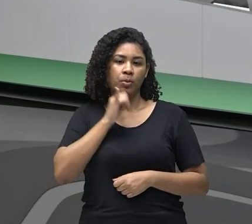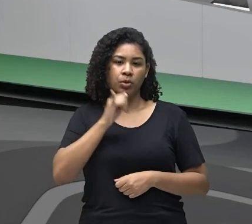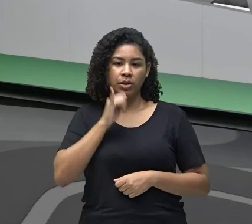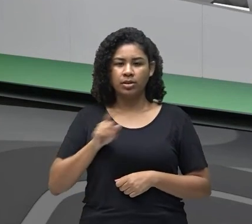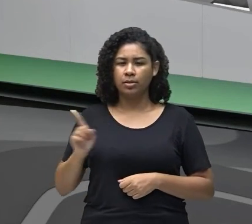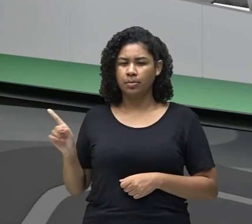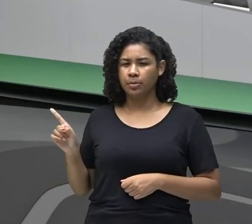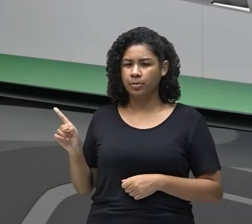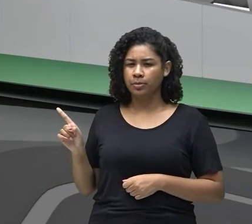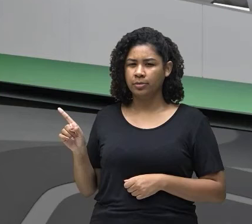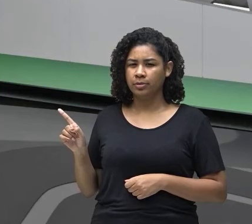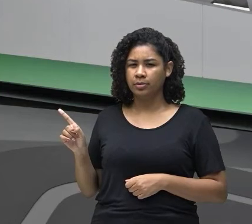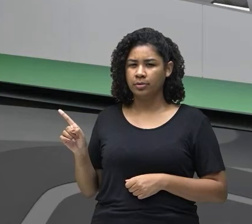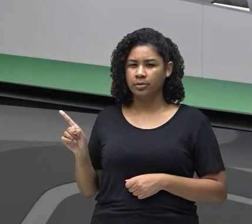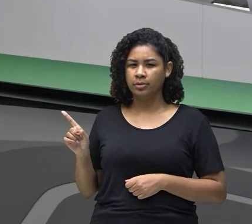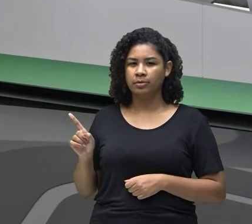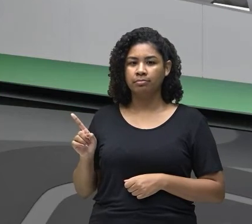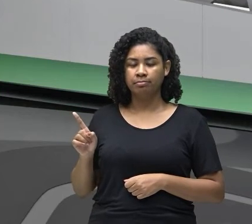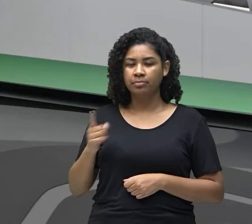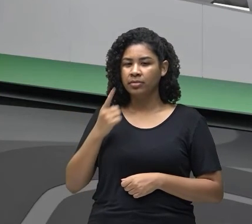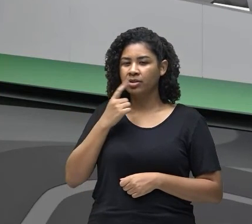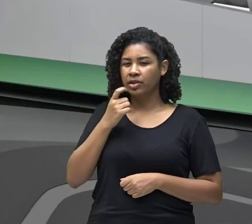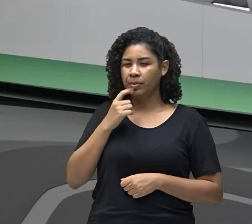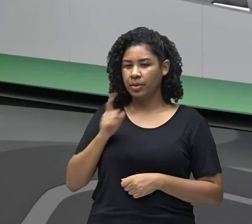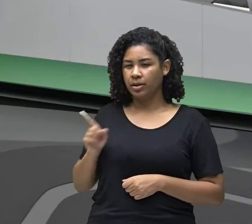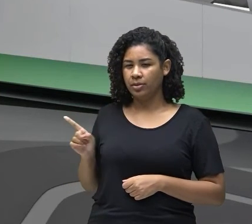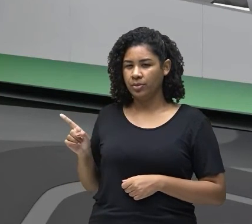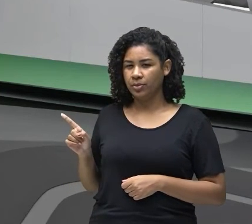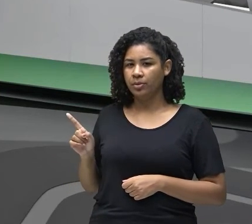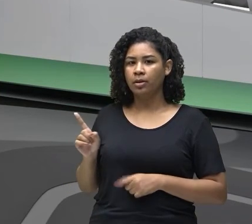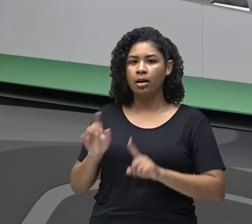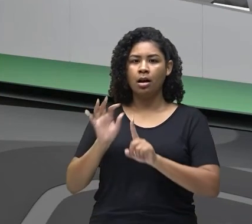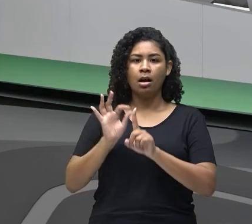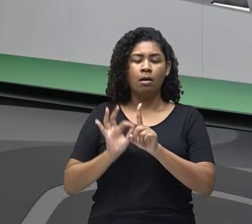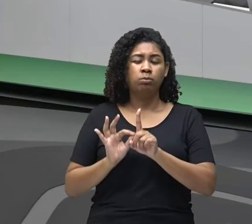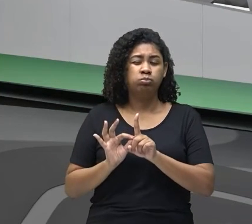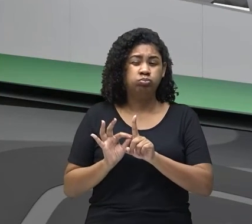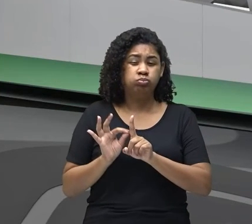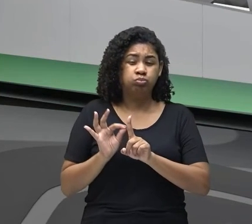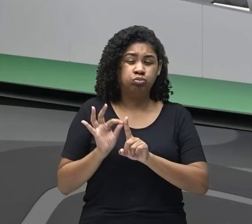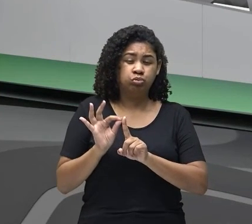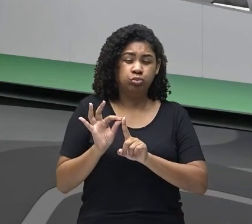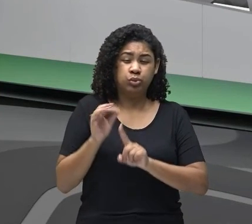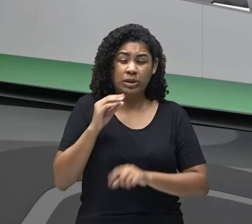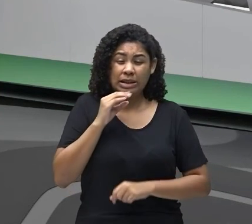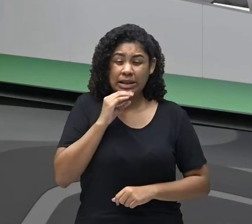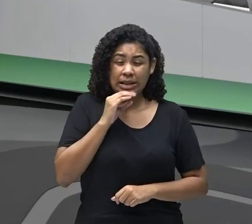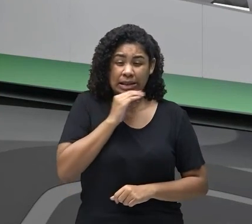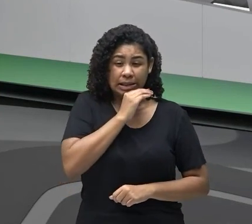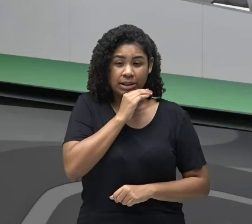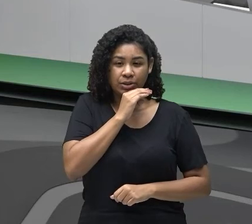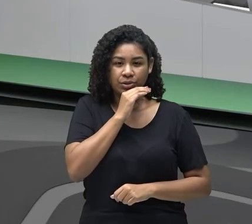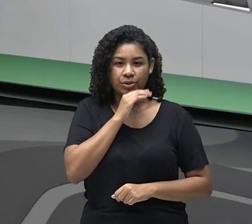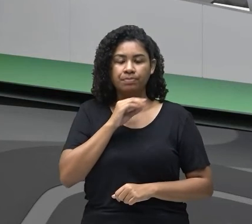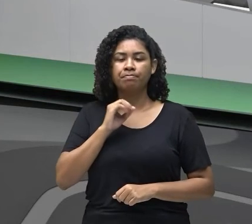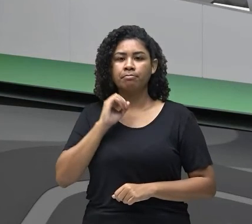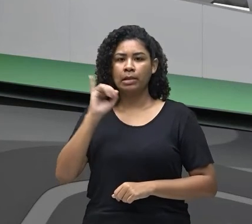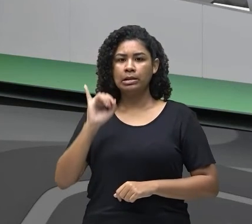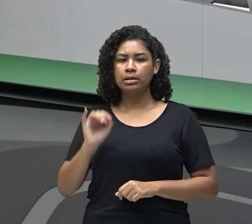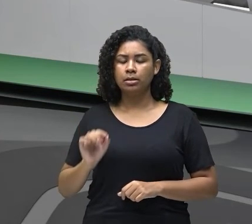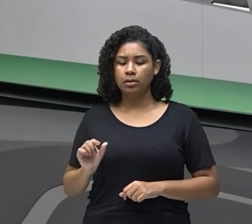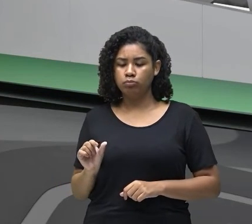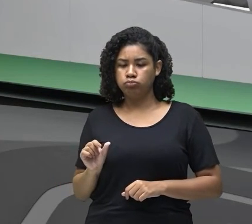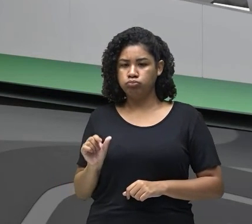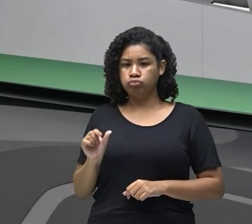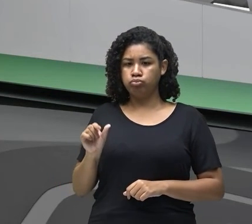mais inferior, essa parte mais inferior da coluna, ela está com a temperatura mais elevada. De acordo com a subida dessa